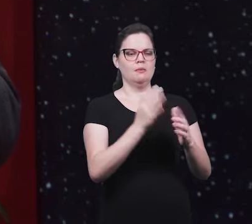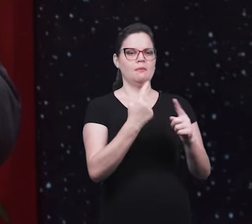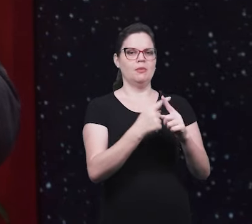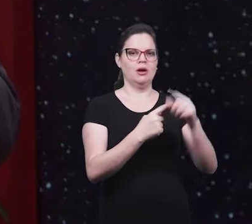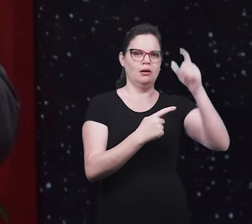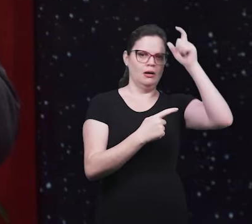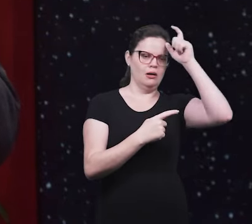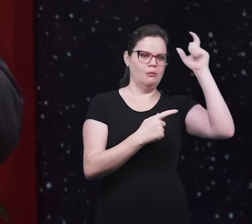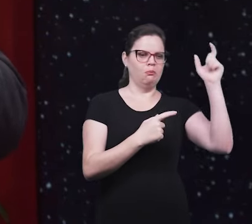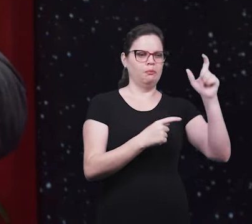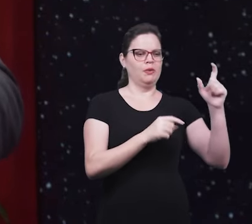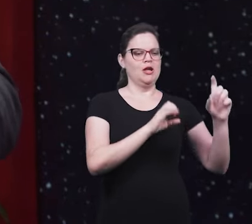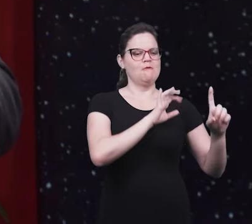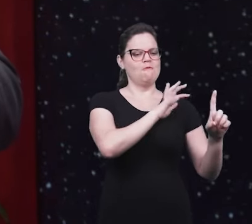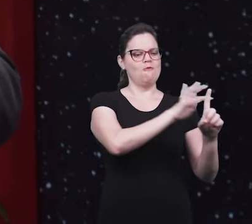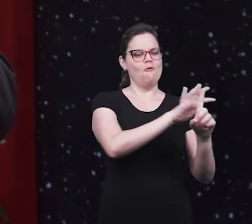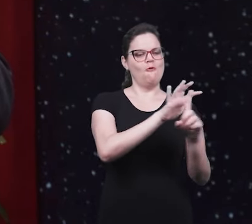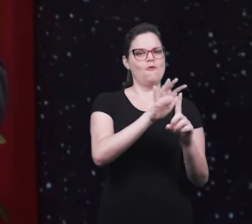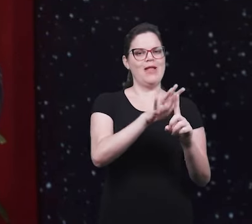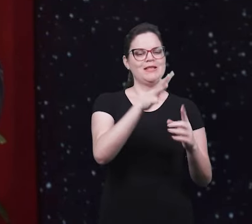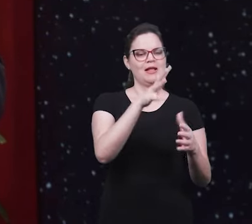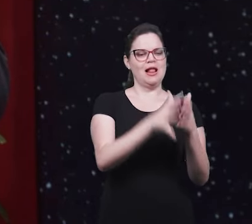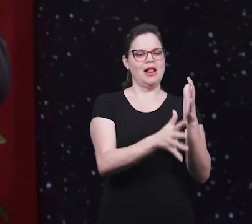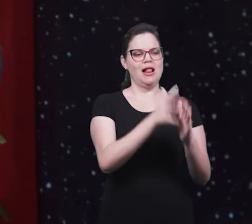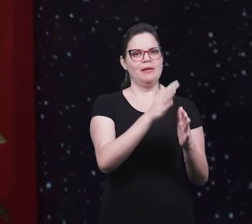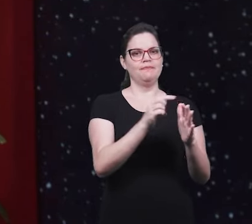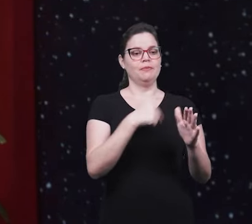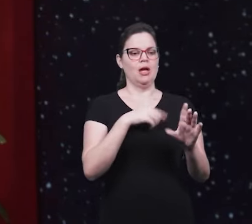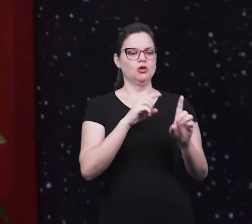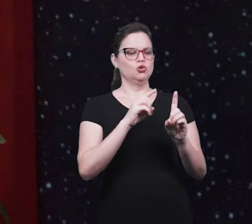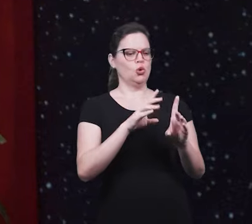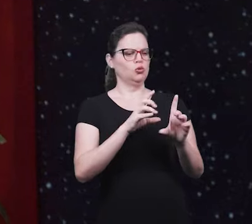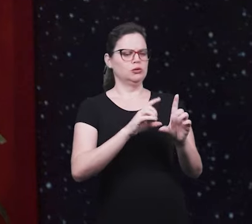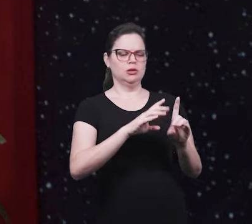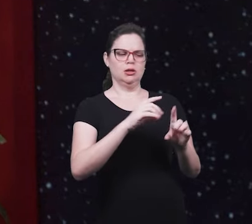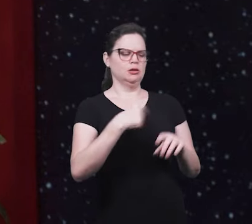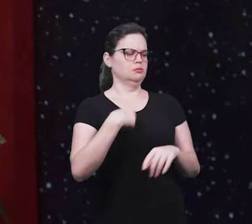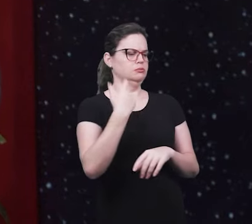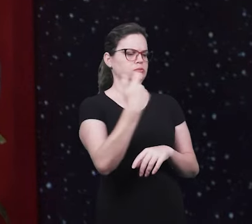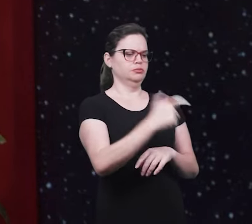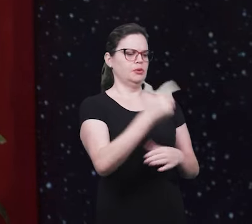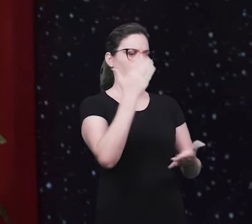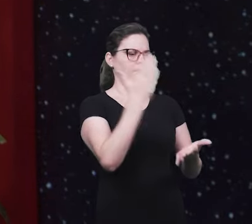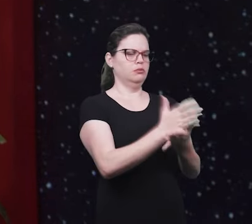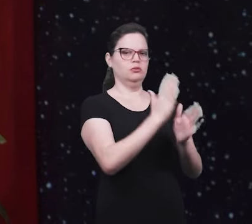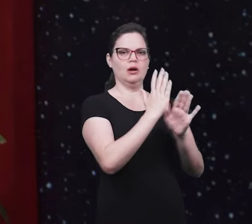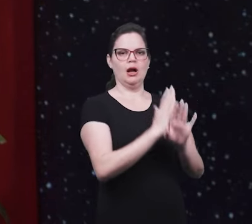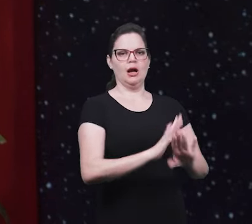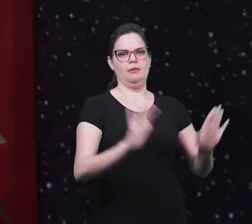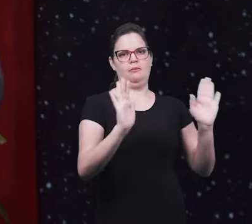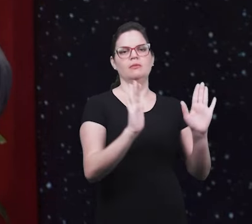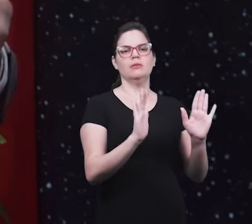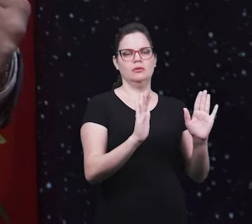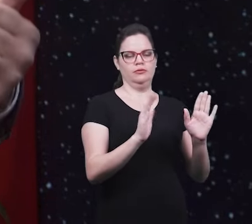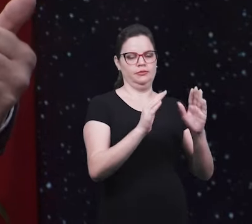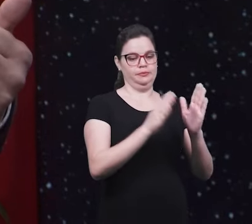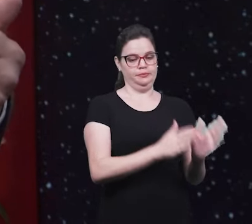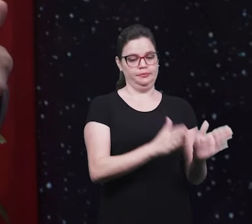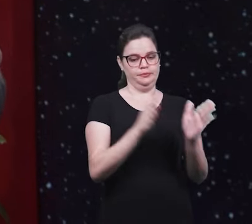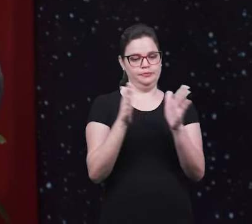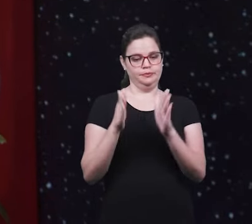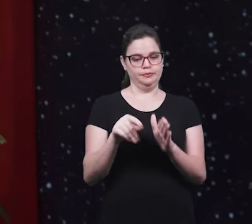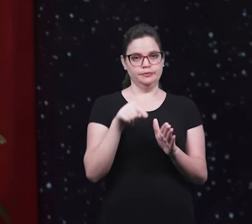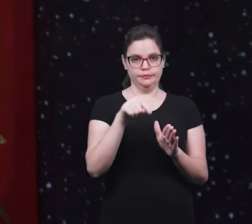adversário lançava uma dificuldade e a doutrina fazia com que eles pudessem transpor aquele obstáculo. Em